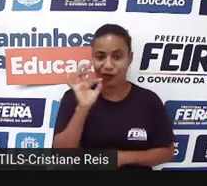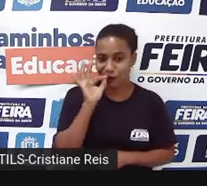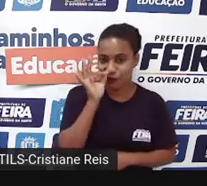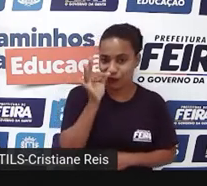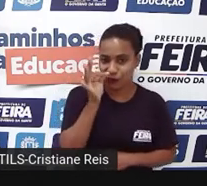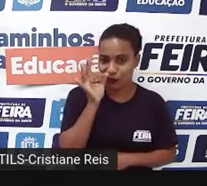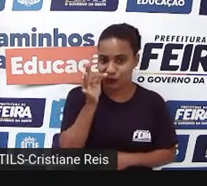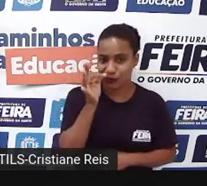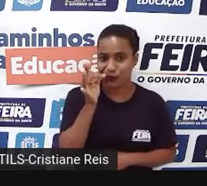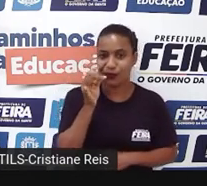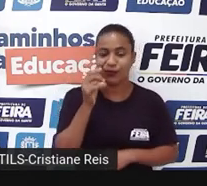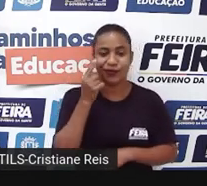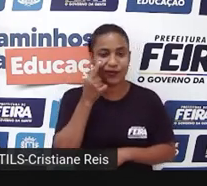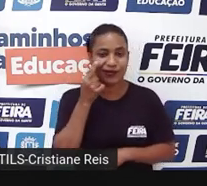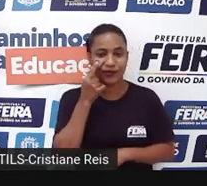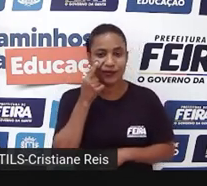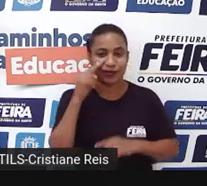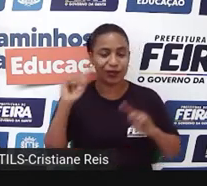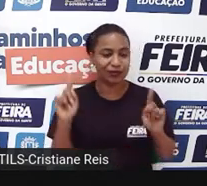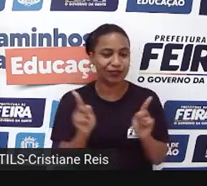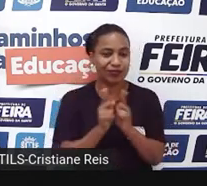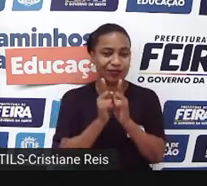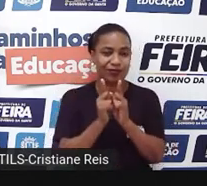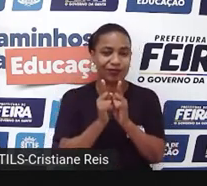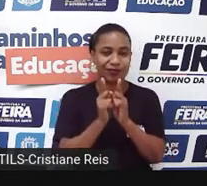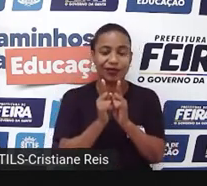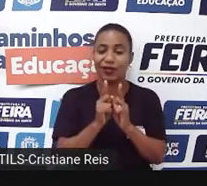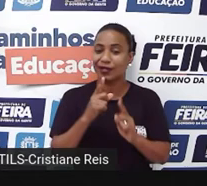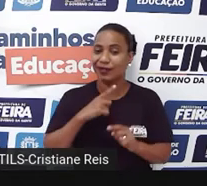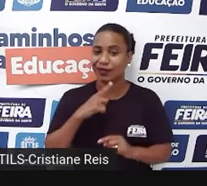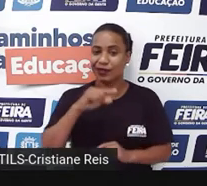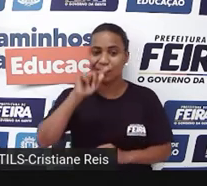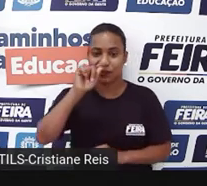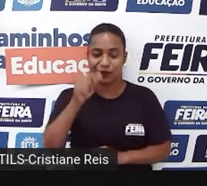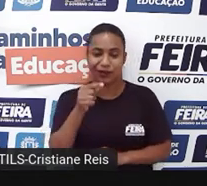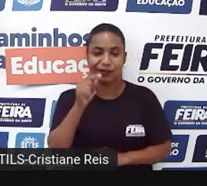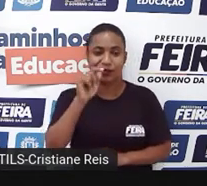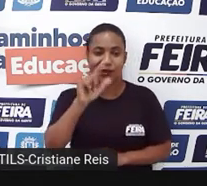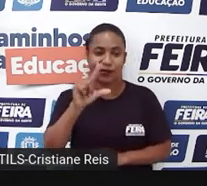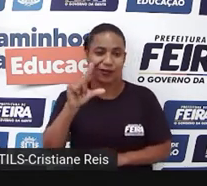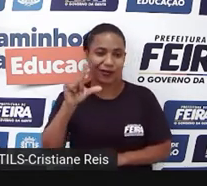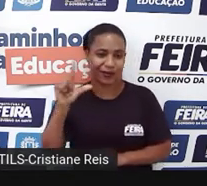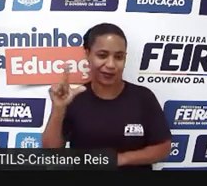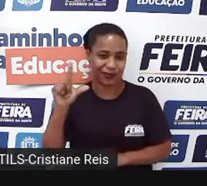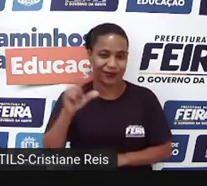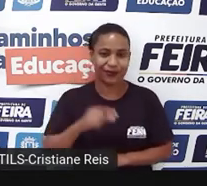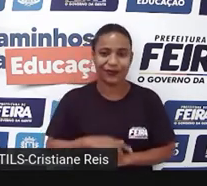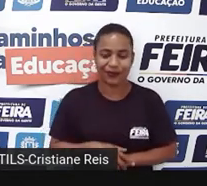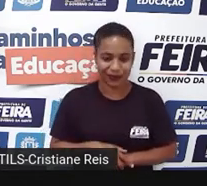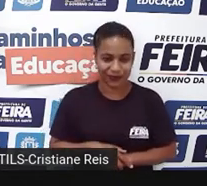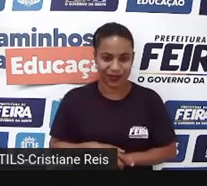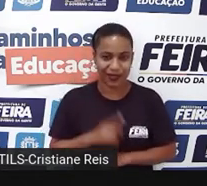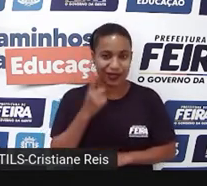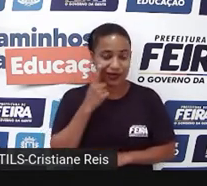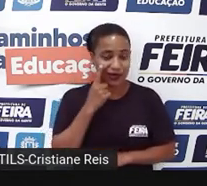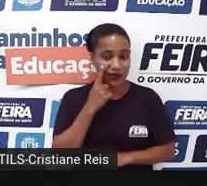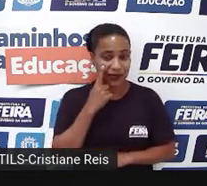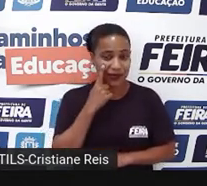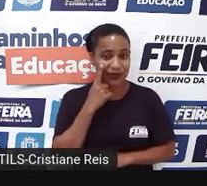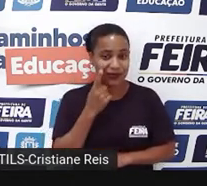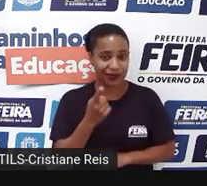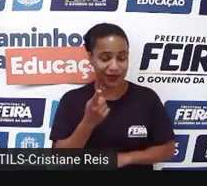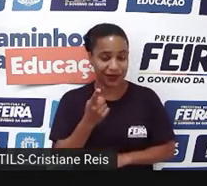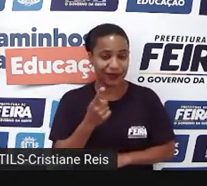E nós temos a forma contrata, que é o apóstrofo ll. E hoje a gente vai ampliar um pouquinho